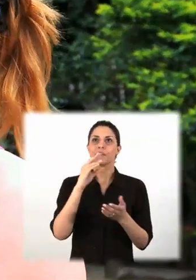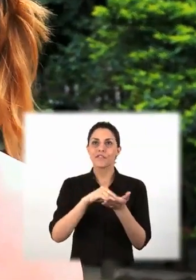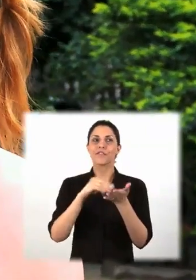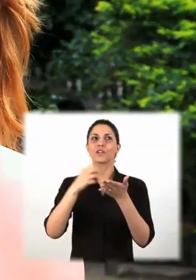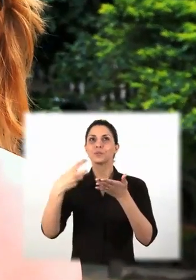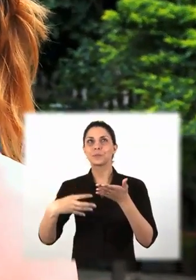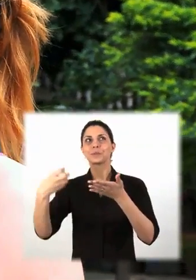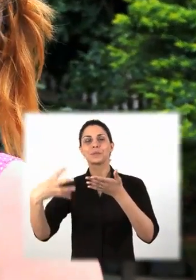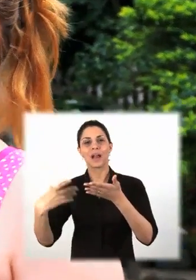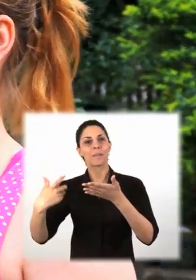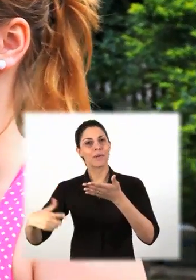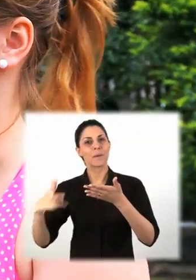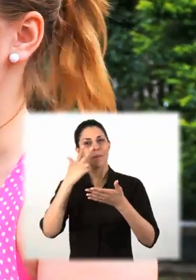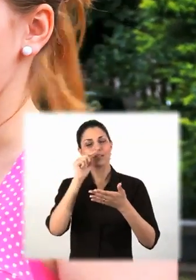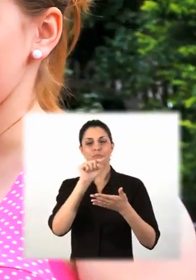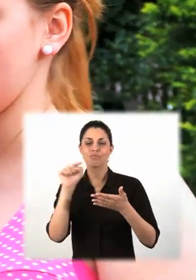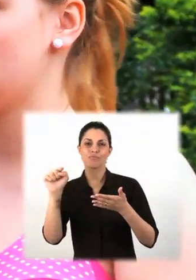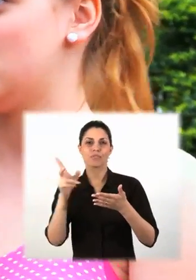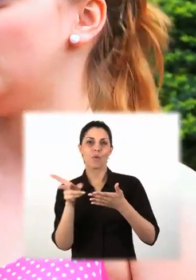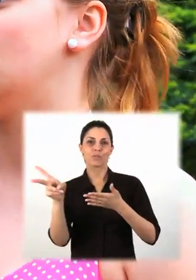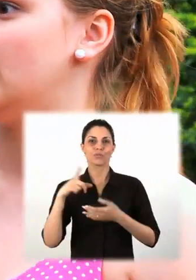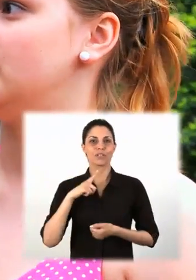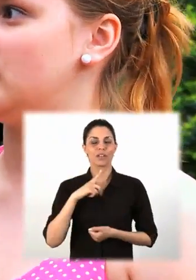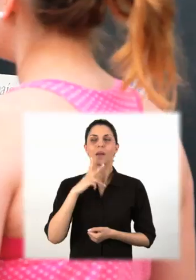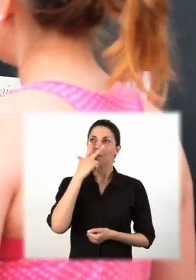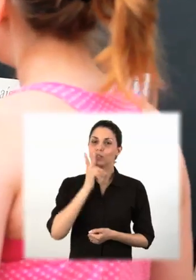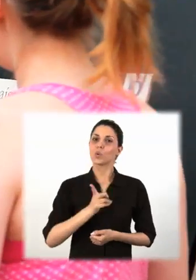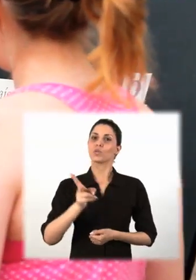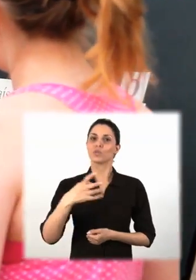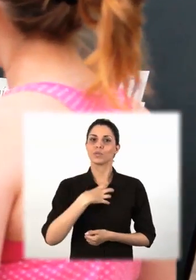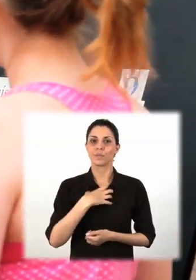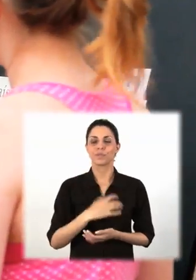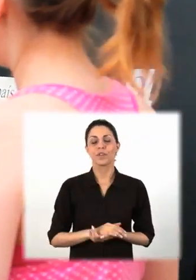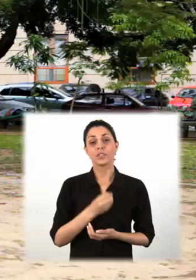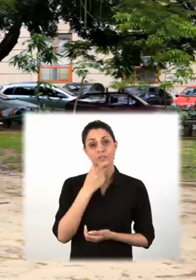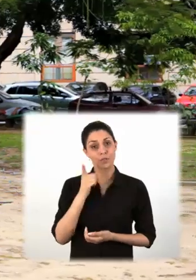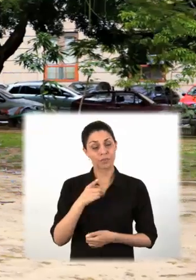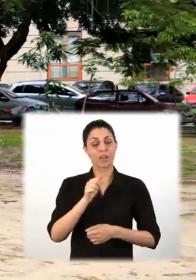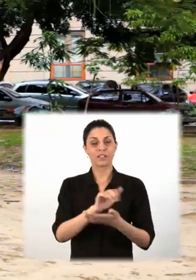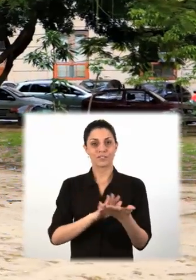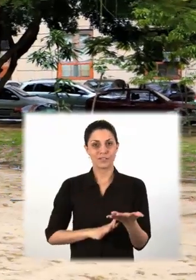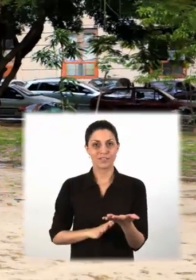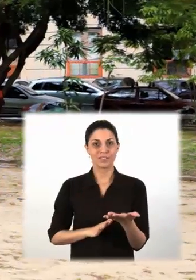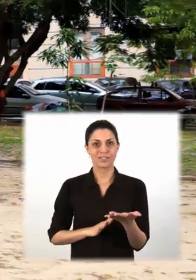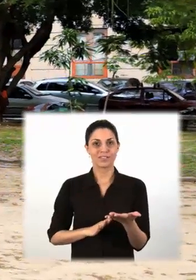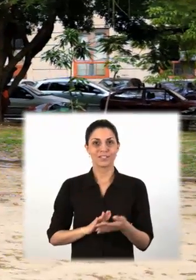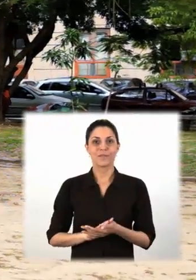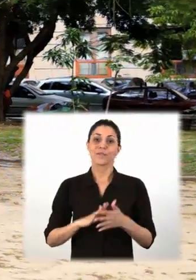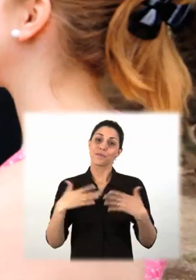e também com as escolas e não sei o quê. Achei que ela fosse continuar. Como se houvesse uma continuidade. Você foi muito bem nessa